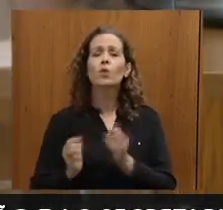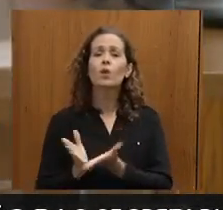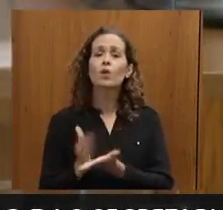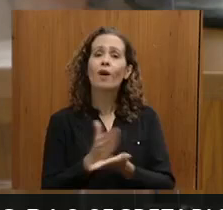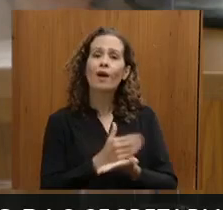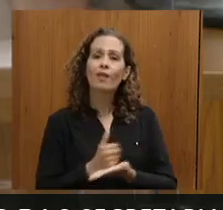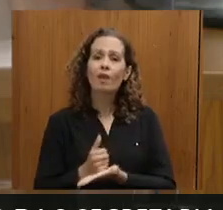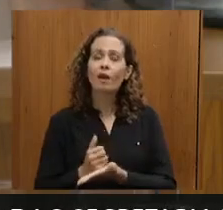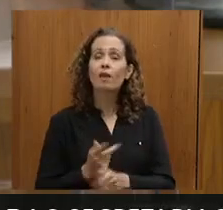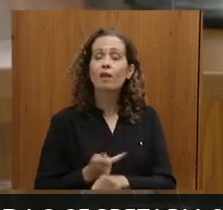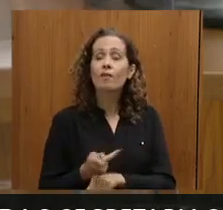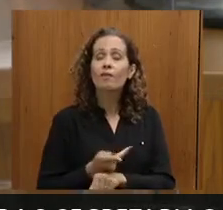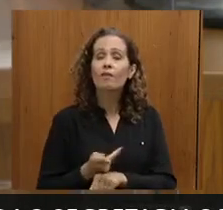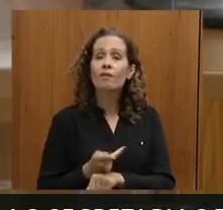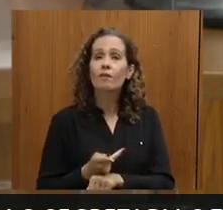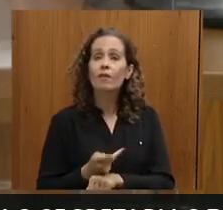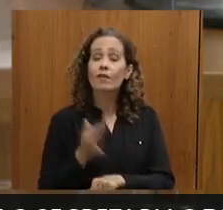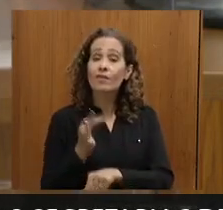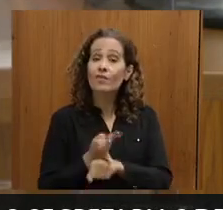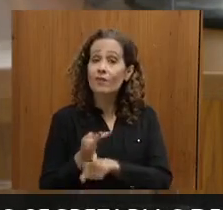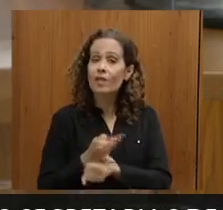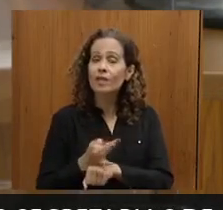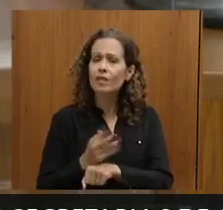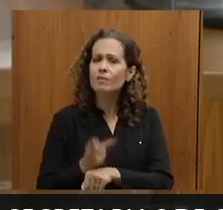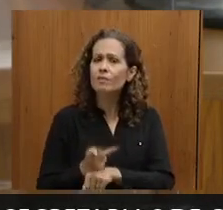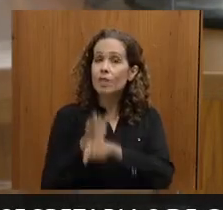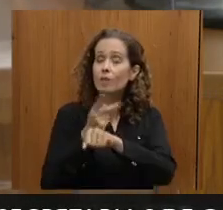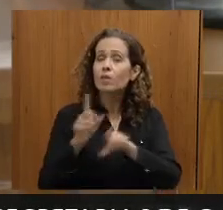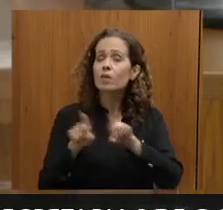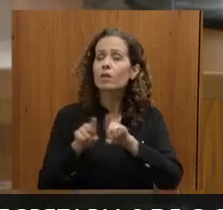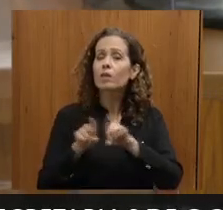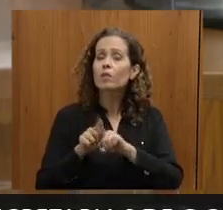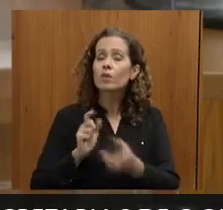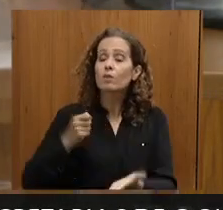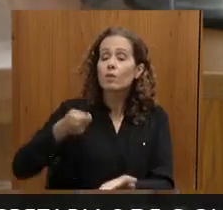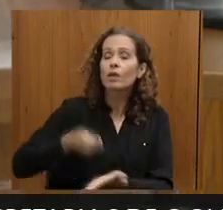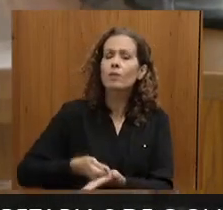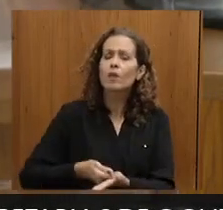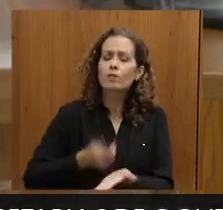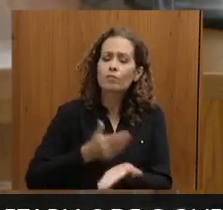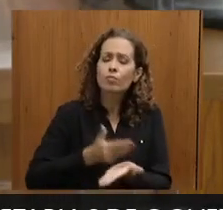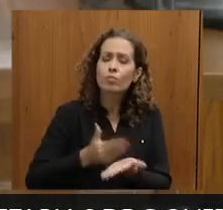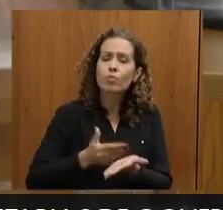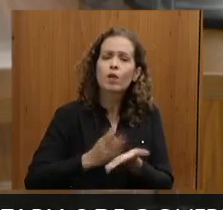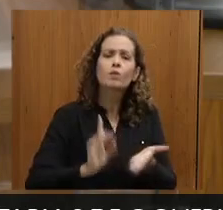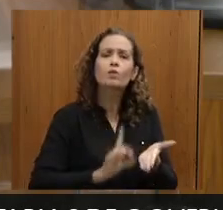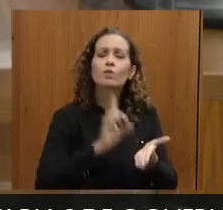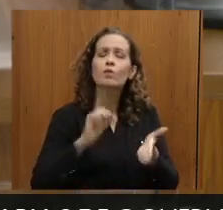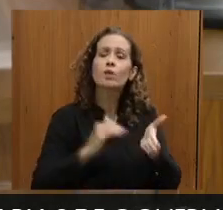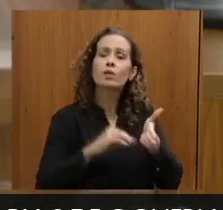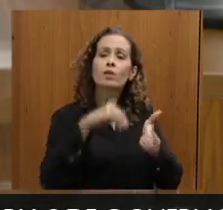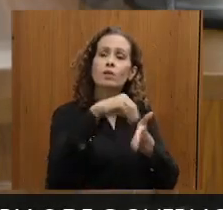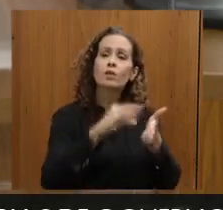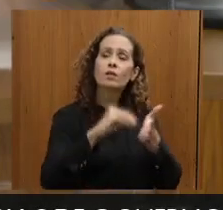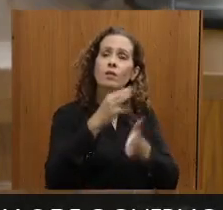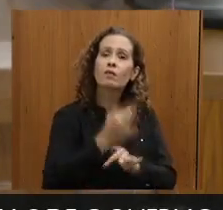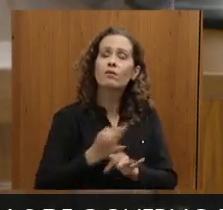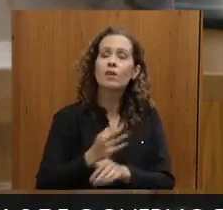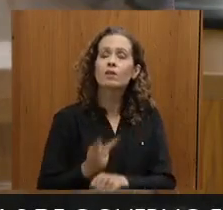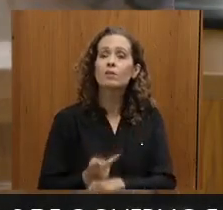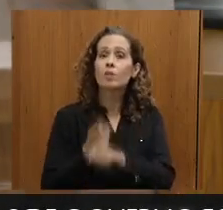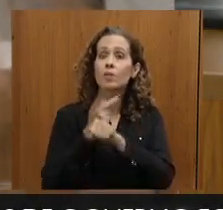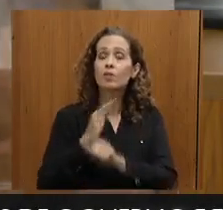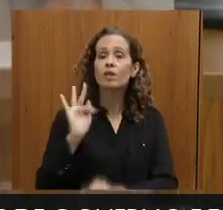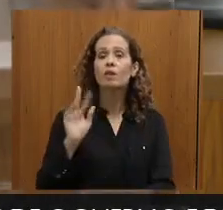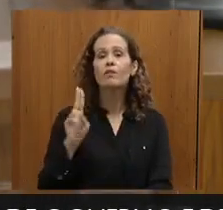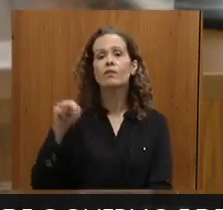das férias-prêmio e também do cronograma do pagamento das férias-prêmio e também do rateio do